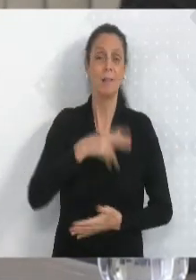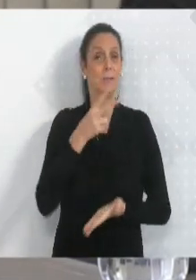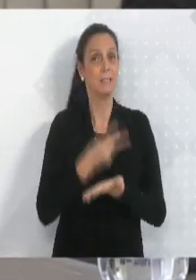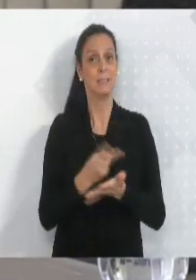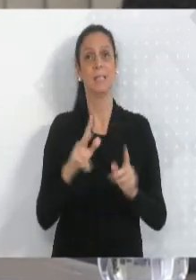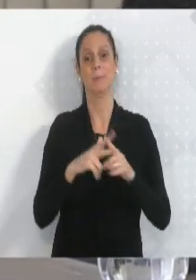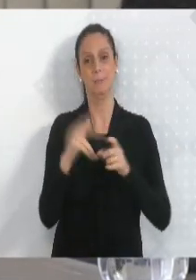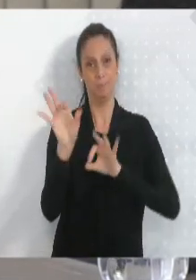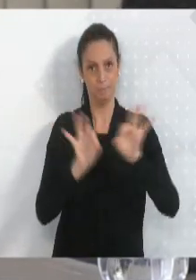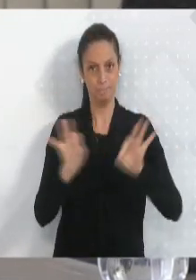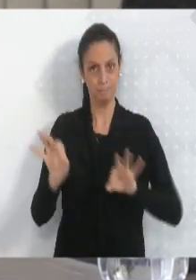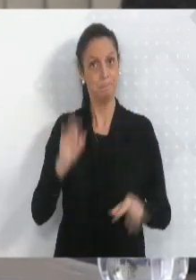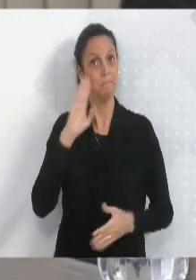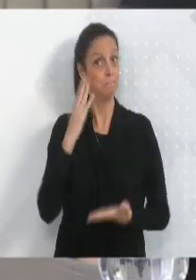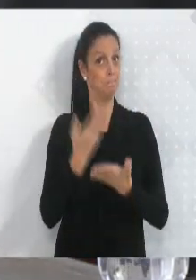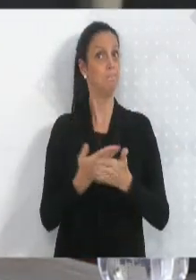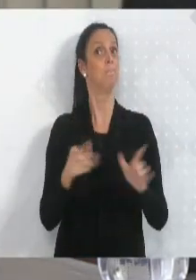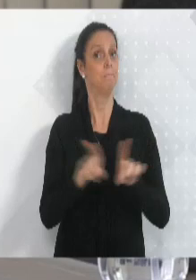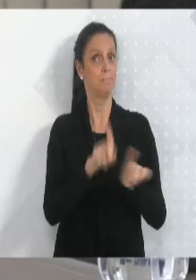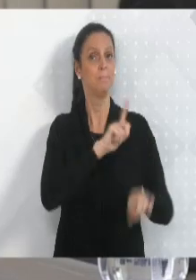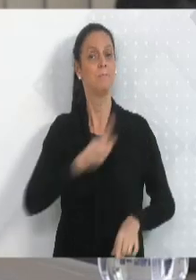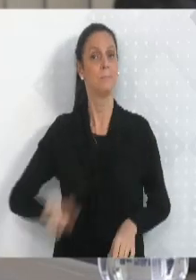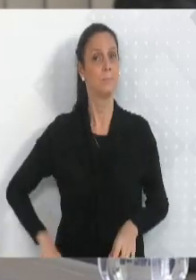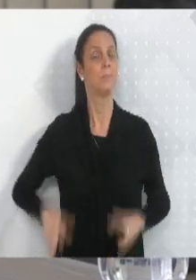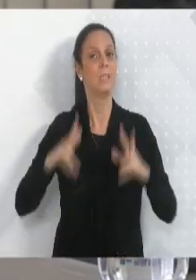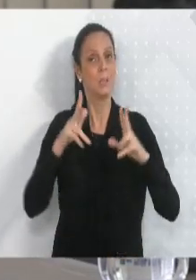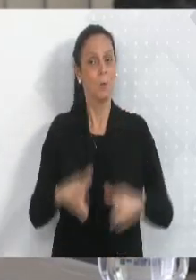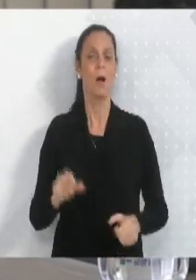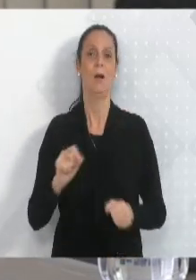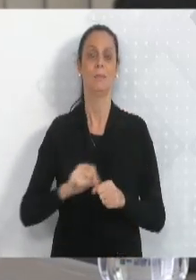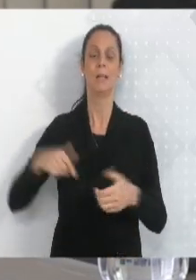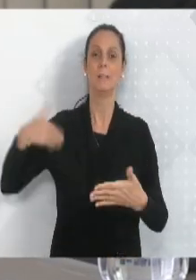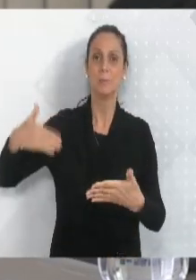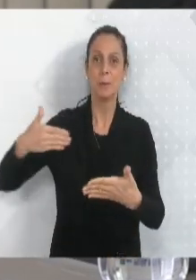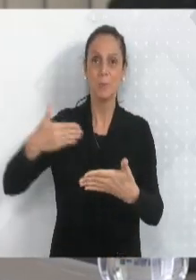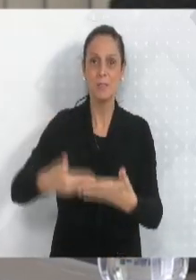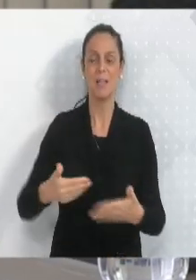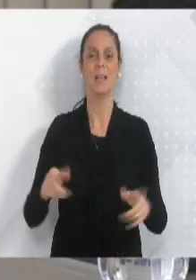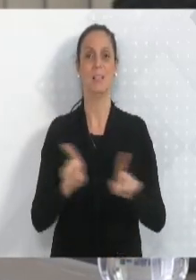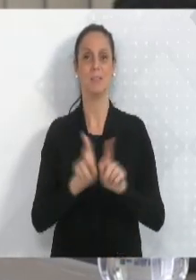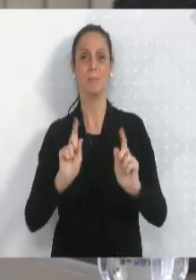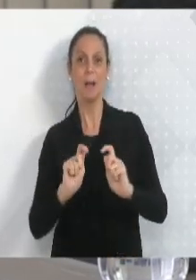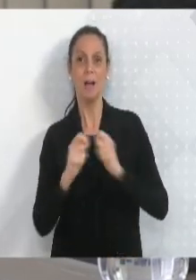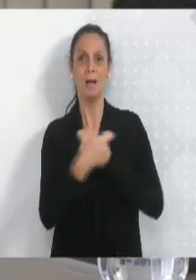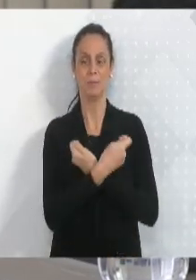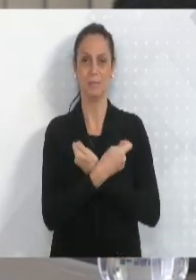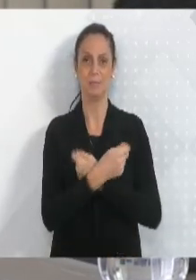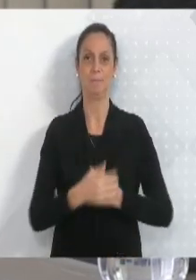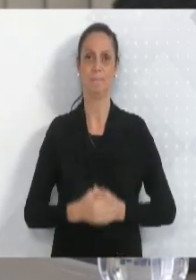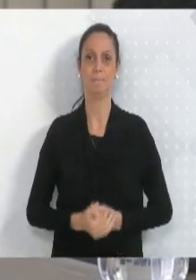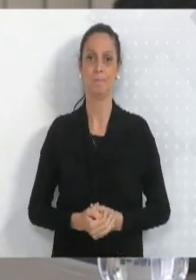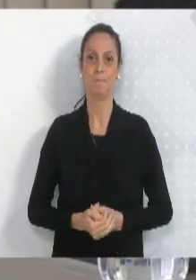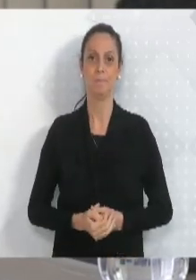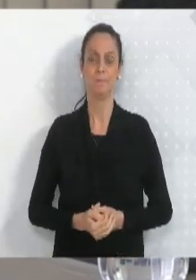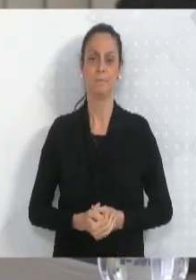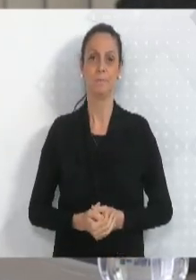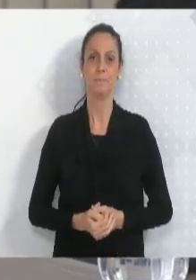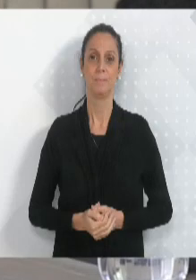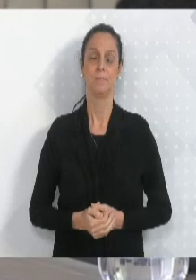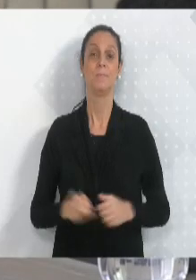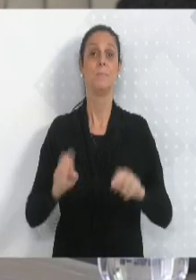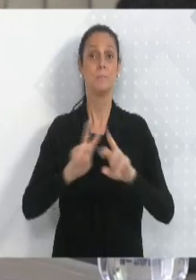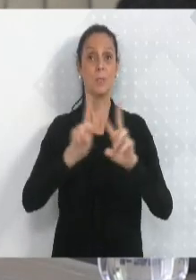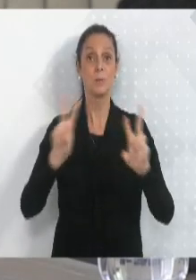acredito que o governo também deva fazer isso no decorrer aí do processo de adaptação. Com relação